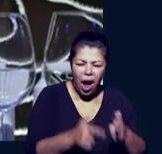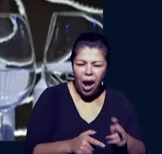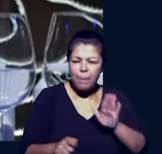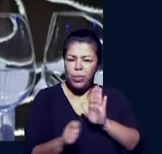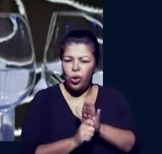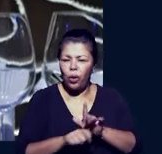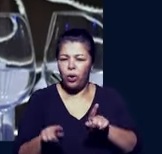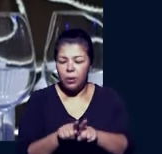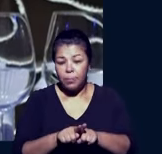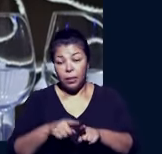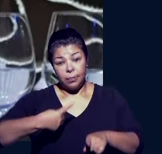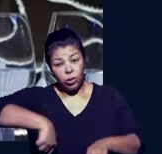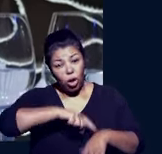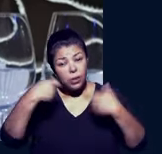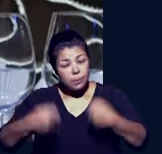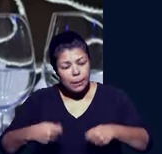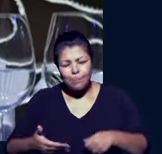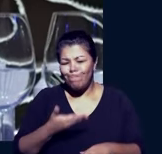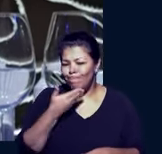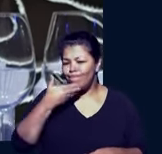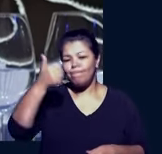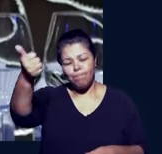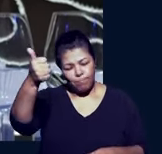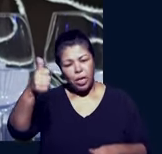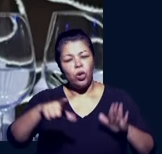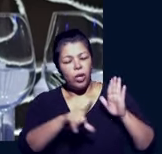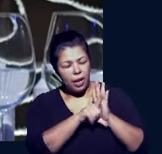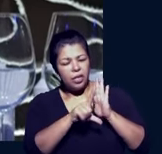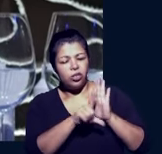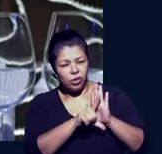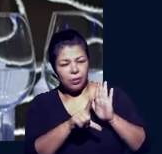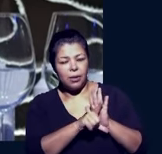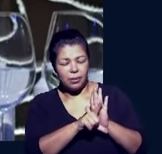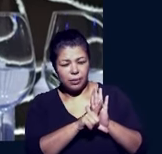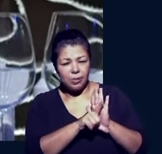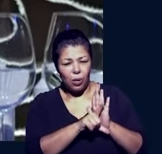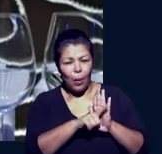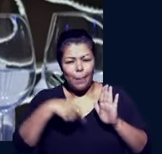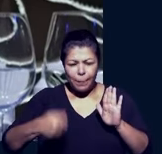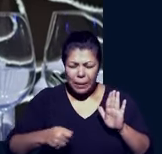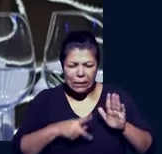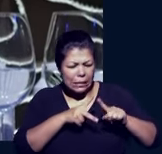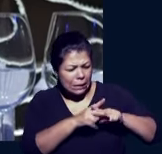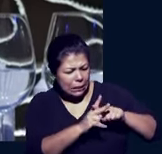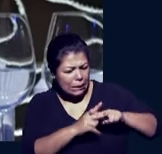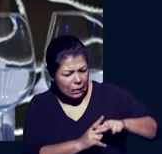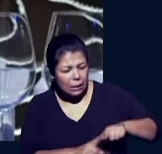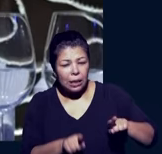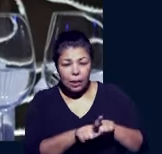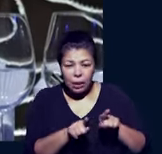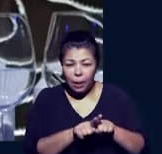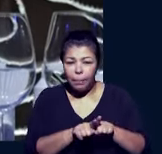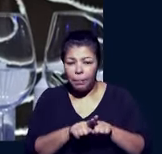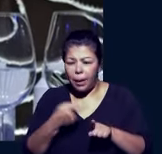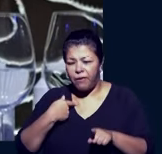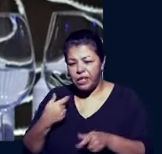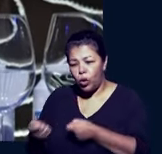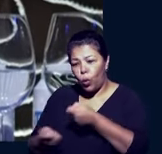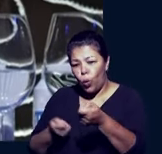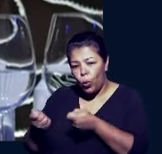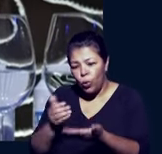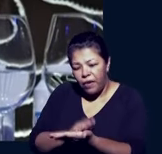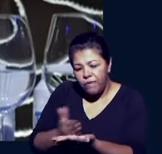não melhorar a legislação que é um dos um dos primeiros pontos fazer um controle de fronteiras melhor e não